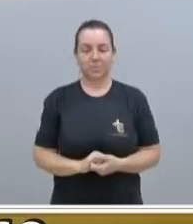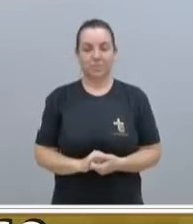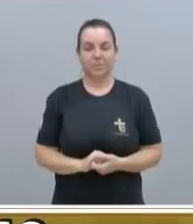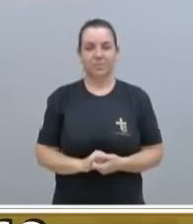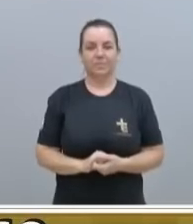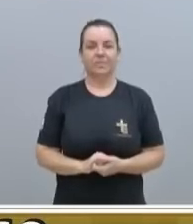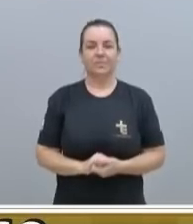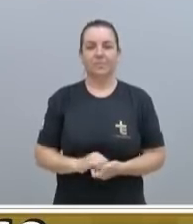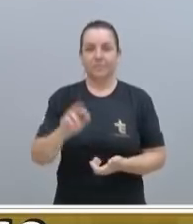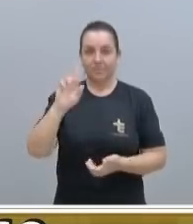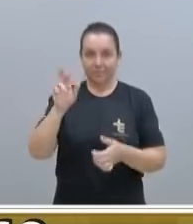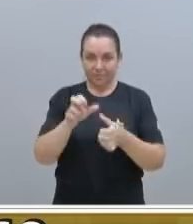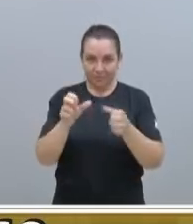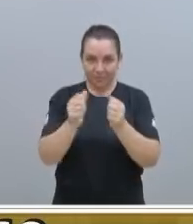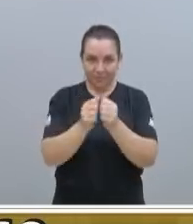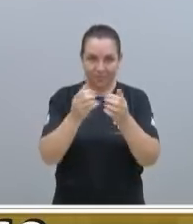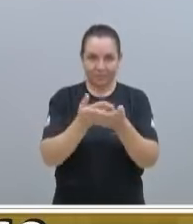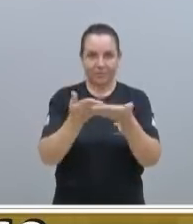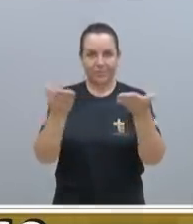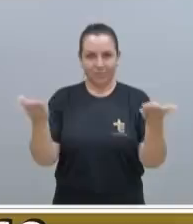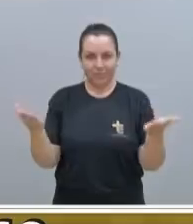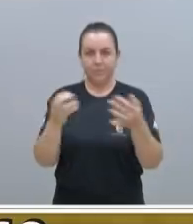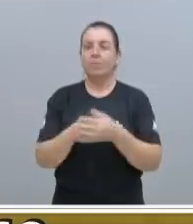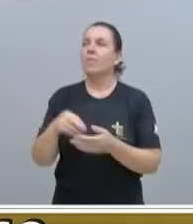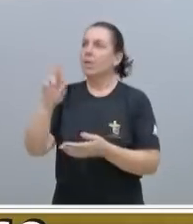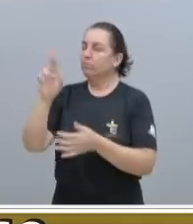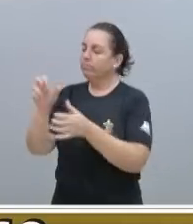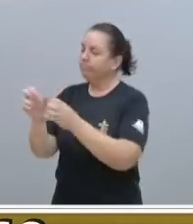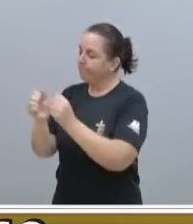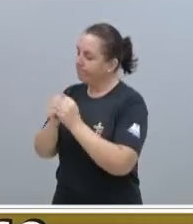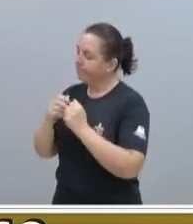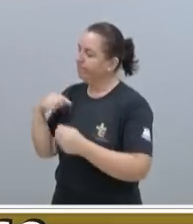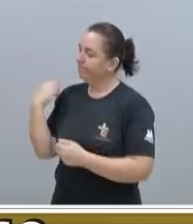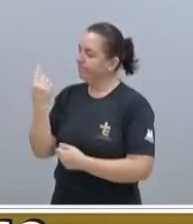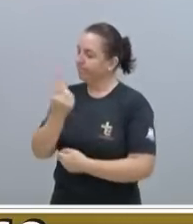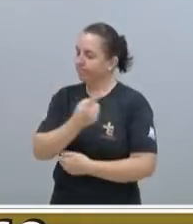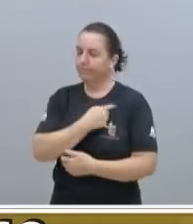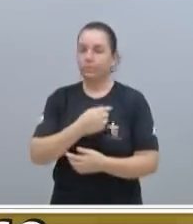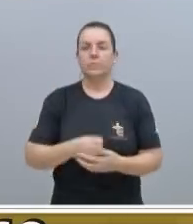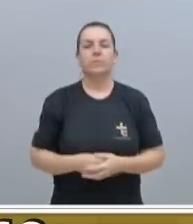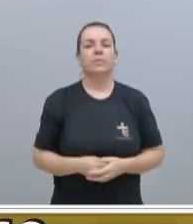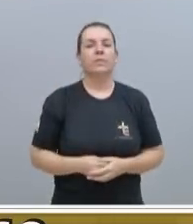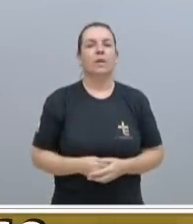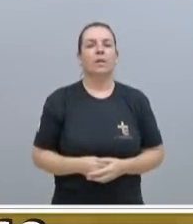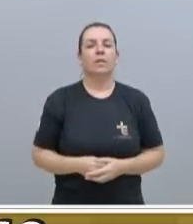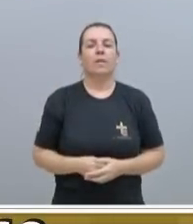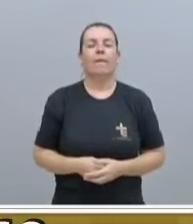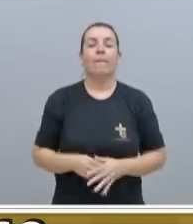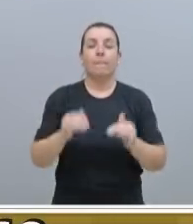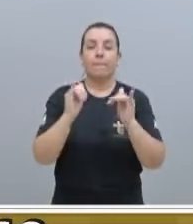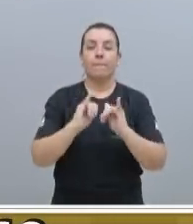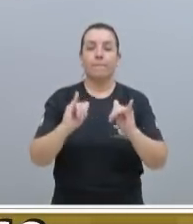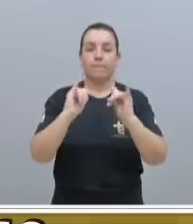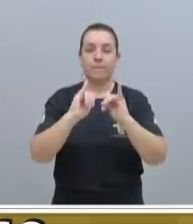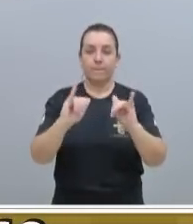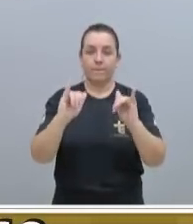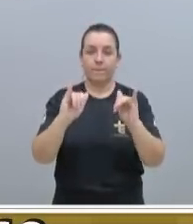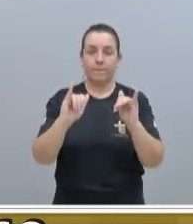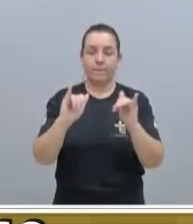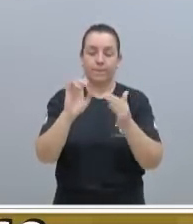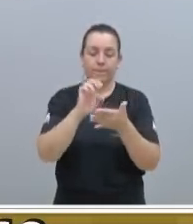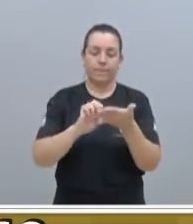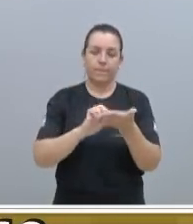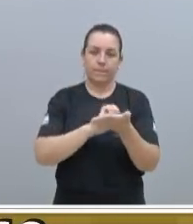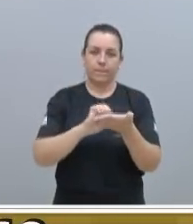o senhor esteja convosco ele está no meio de nós a proclamação do